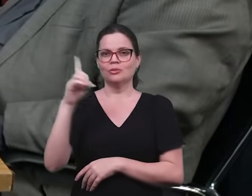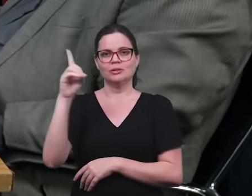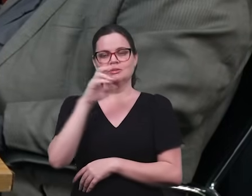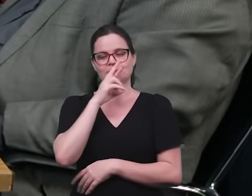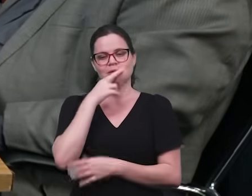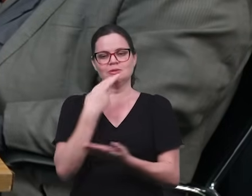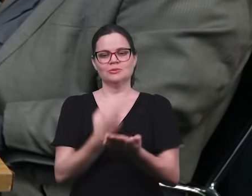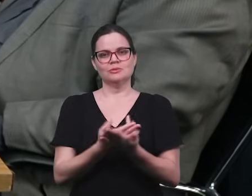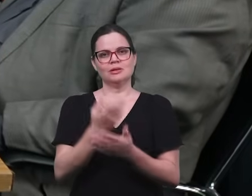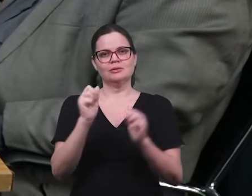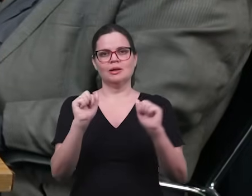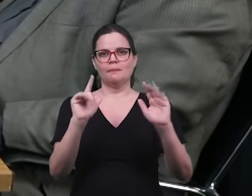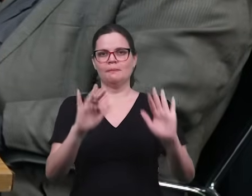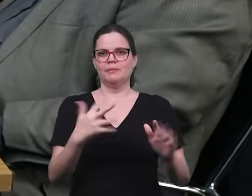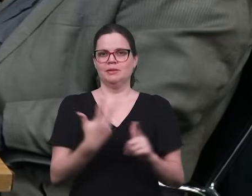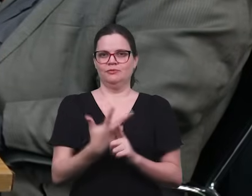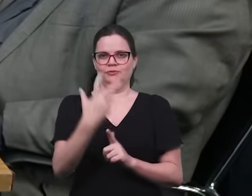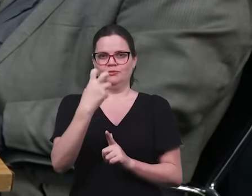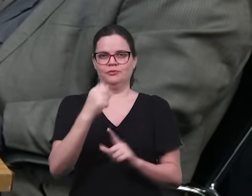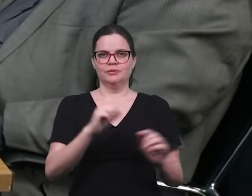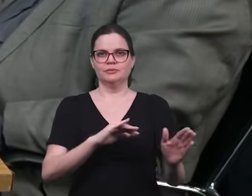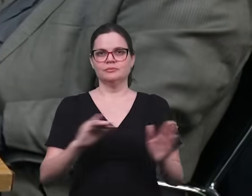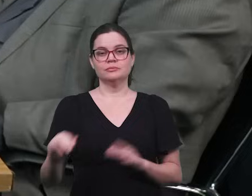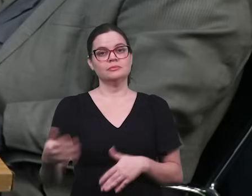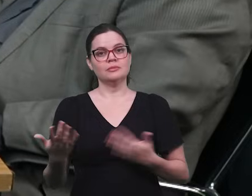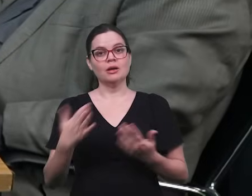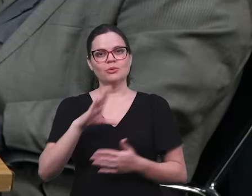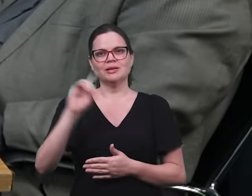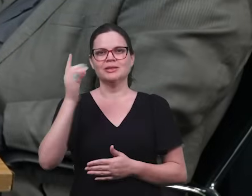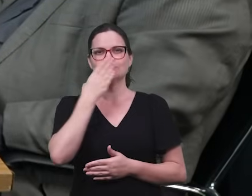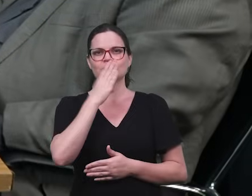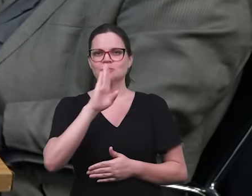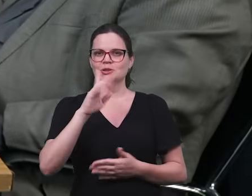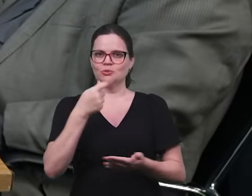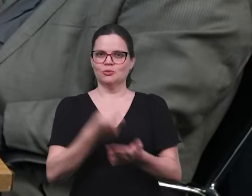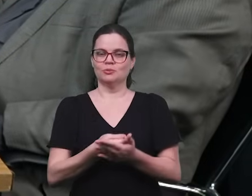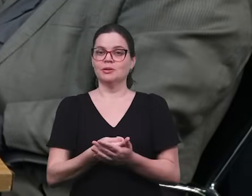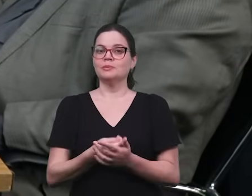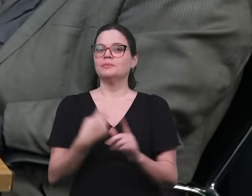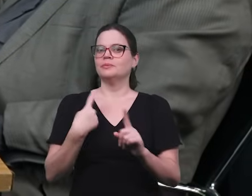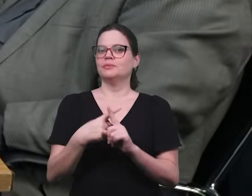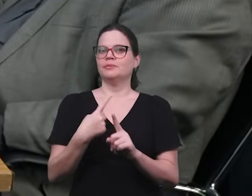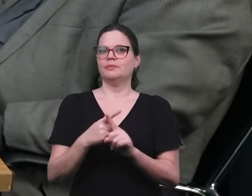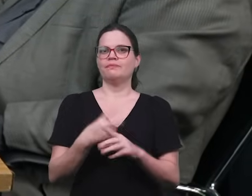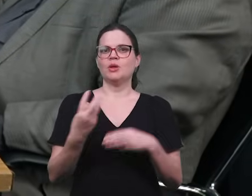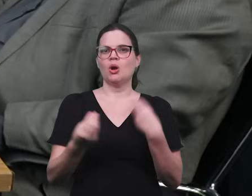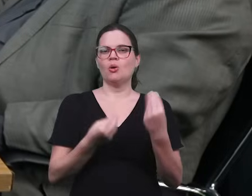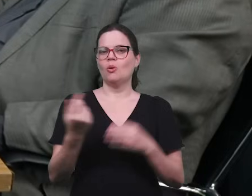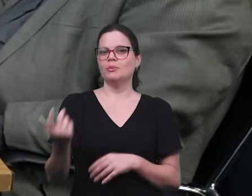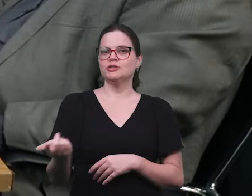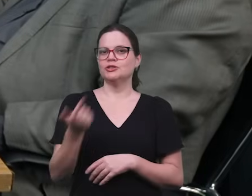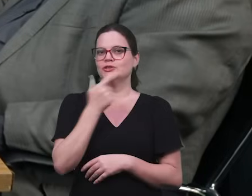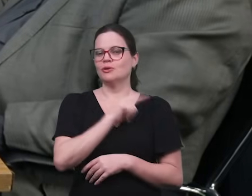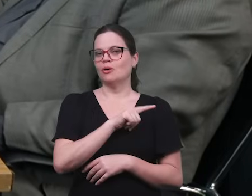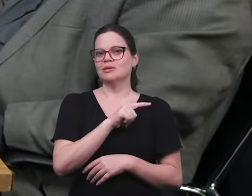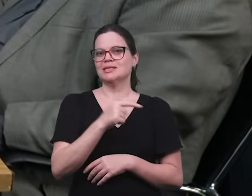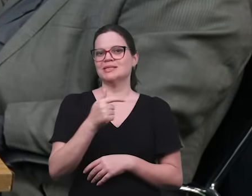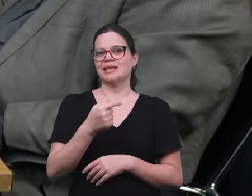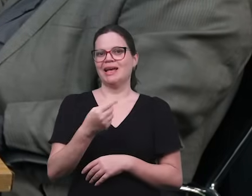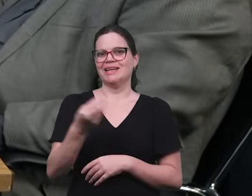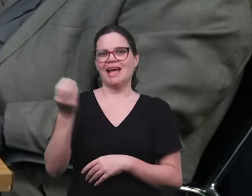como resultado disso, a grande bênção, a grande vitória. É o cumprimento da palavra, porque só o Espírito Santo convence o homem do pecado e do